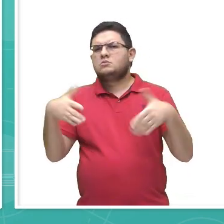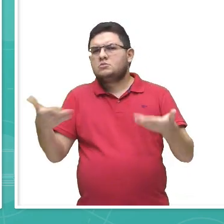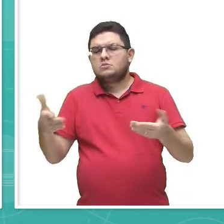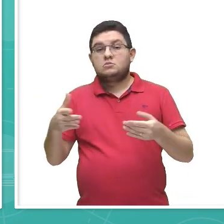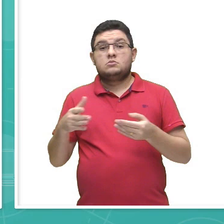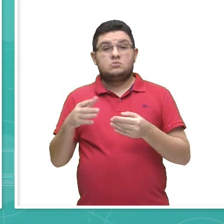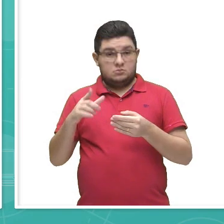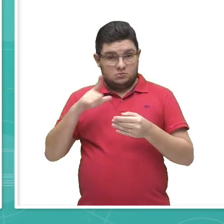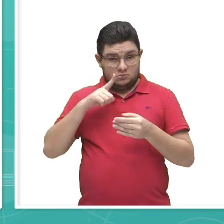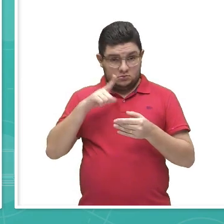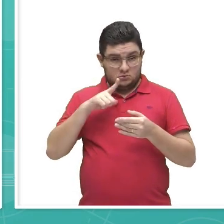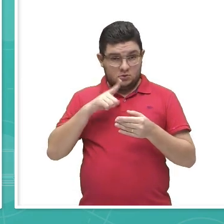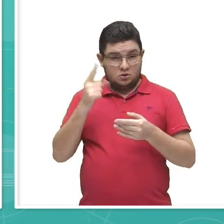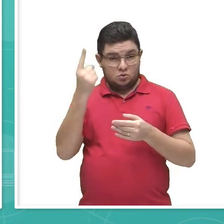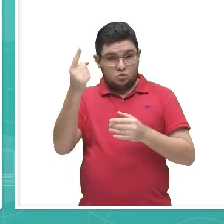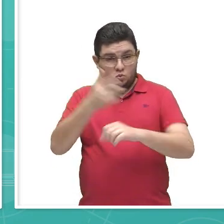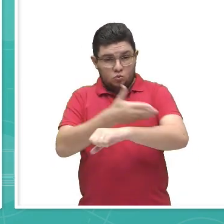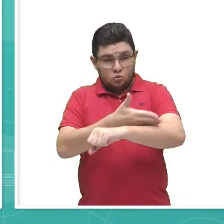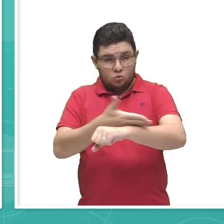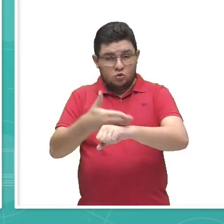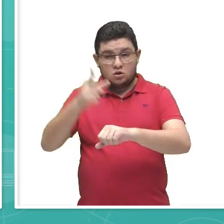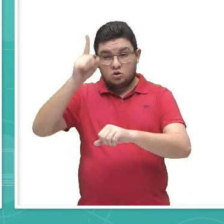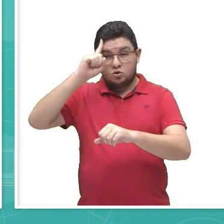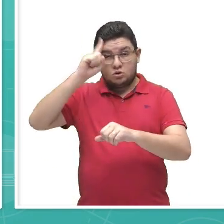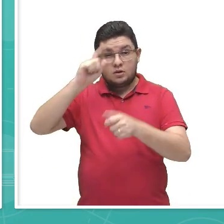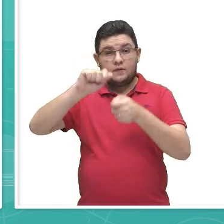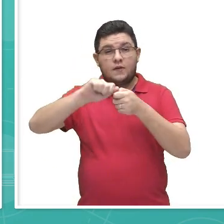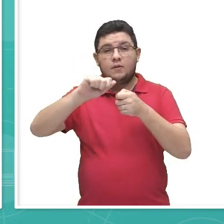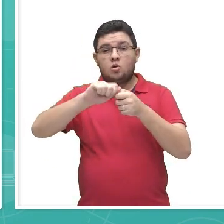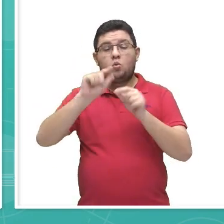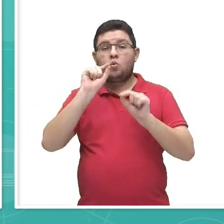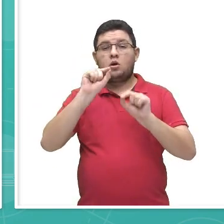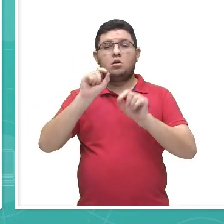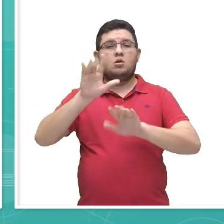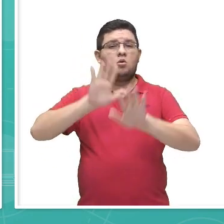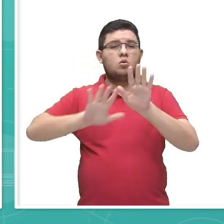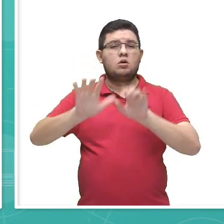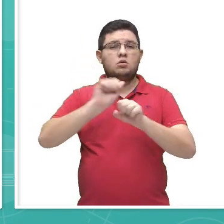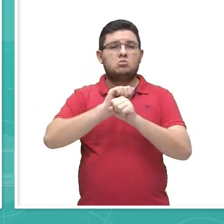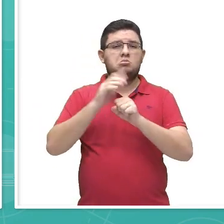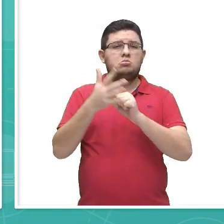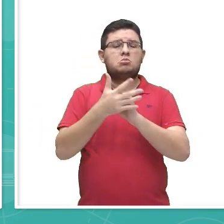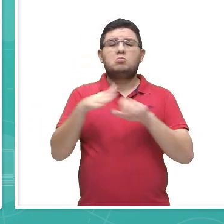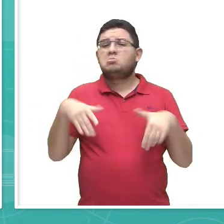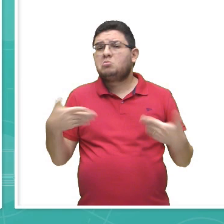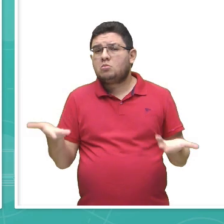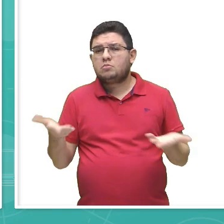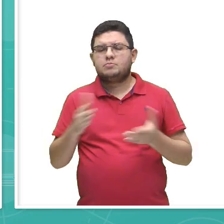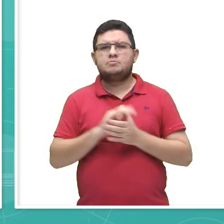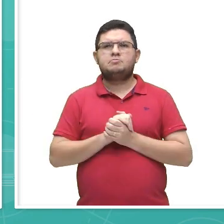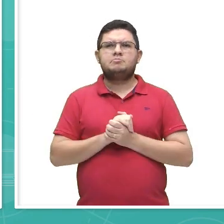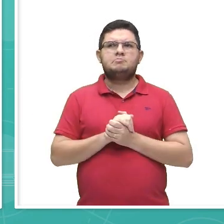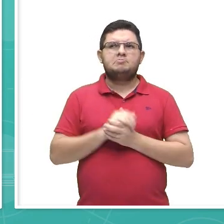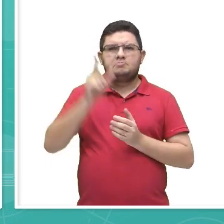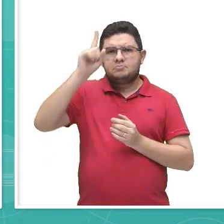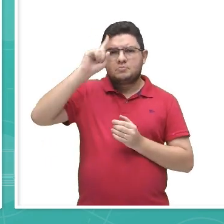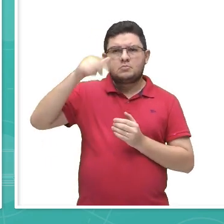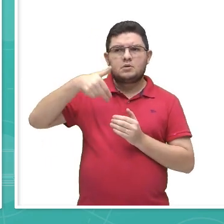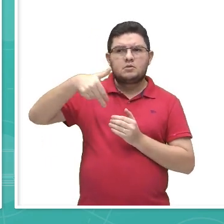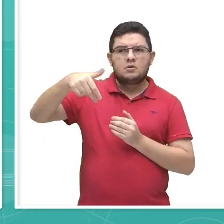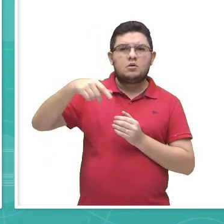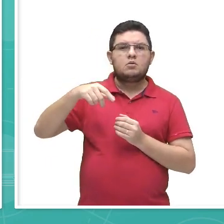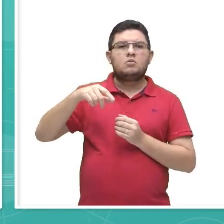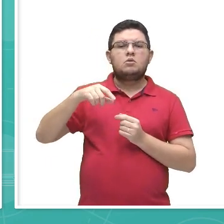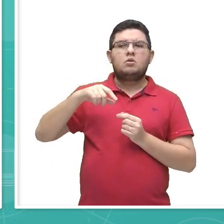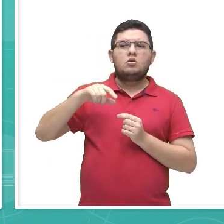nós temos que tomar cuidado e fazer, não é? Todos os dias, ou sair e voltar da rua. Que atividade